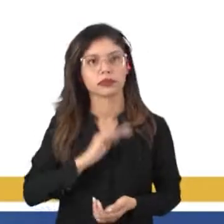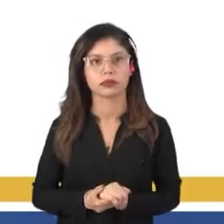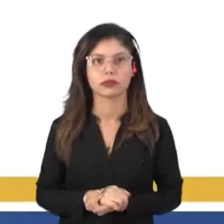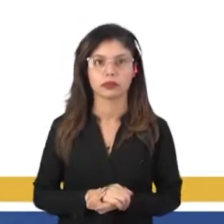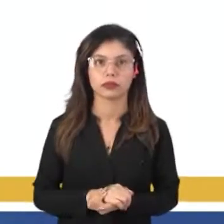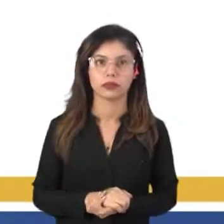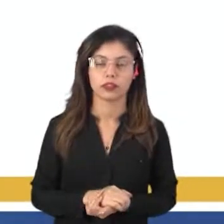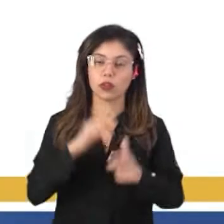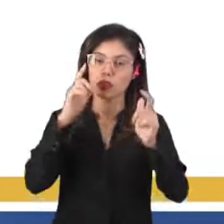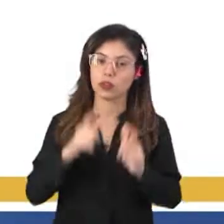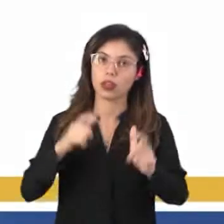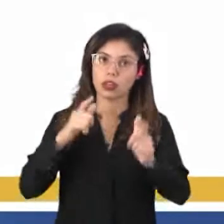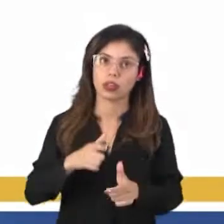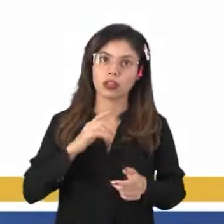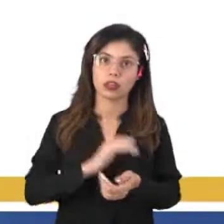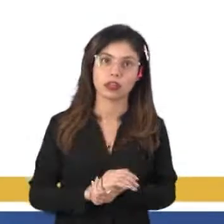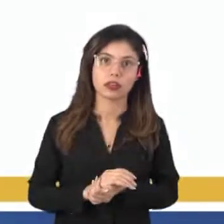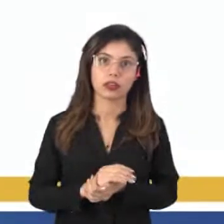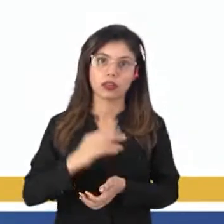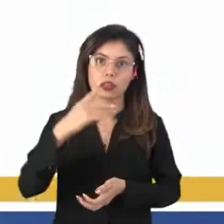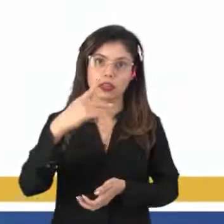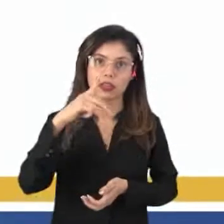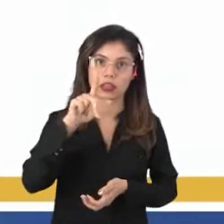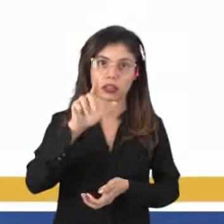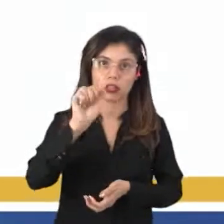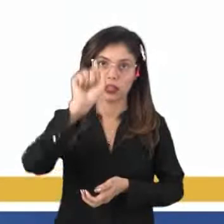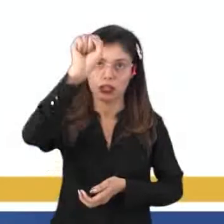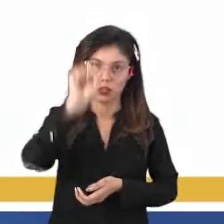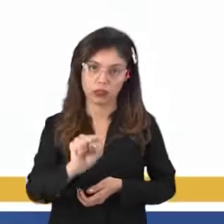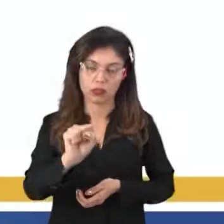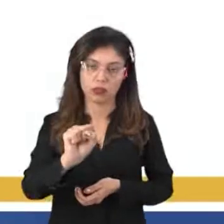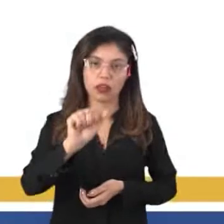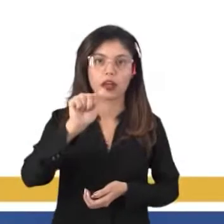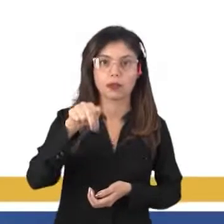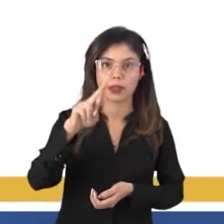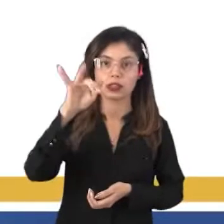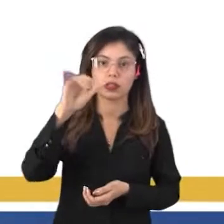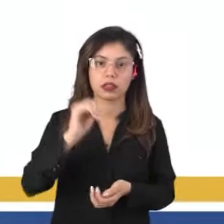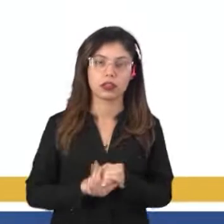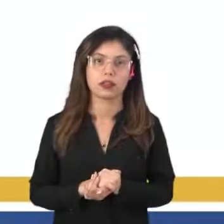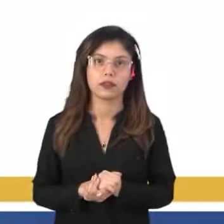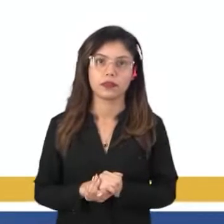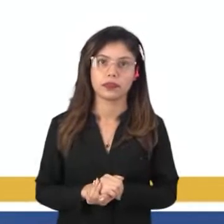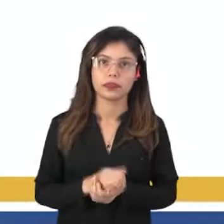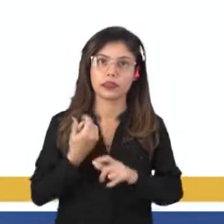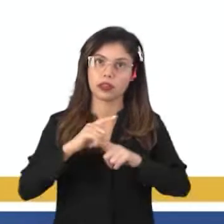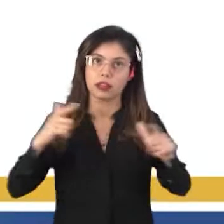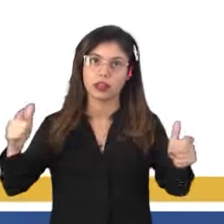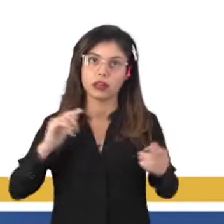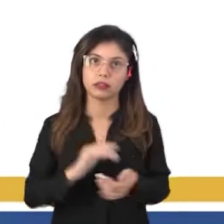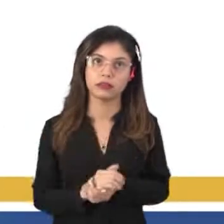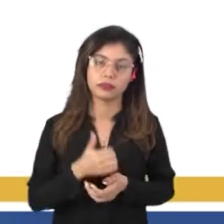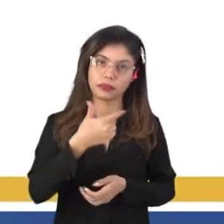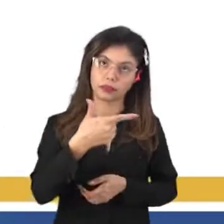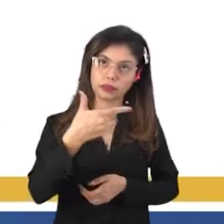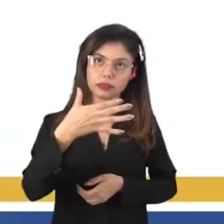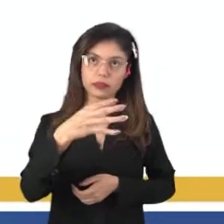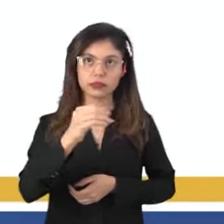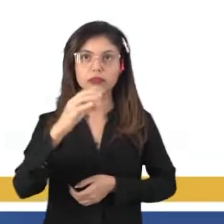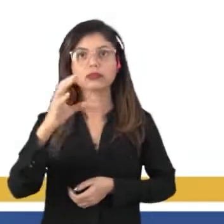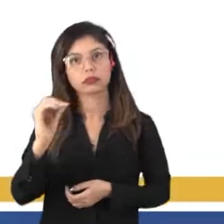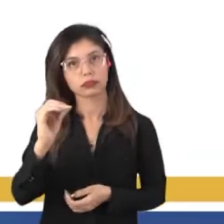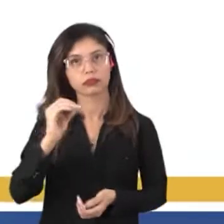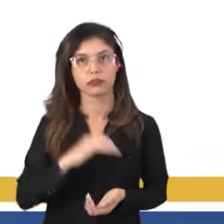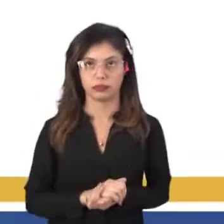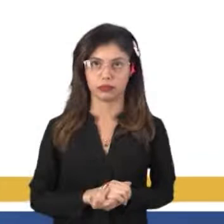vai estar localizado sobre a placa chamada placa sul-americana, tá? E a espessura dessa placa é cerca de 200